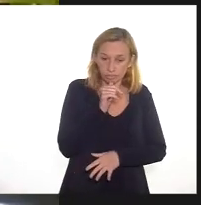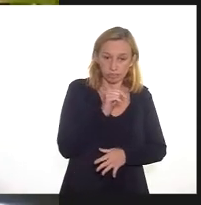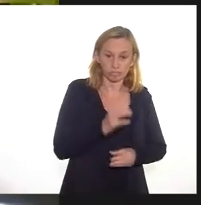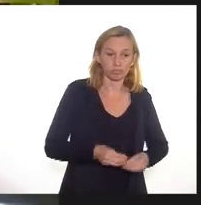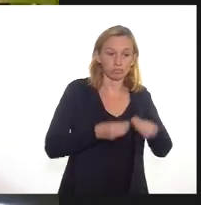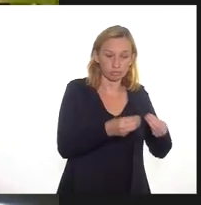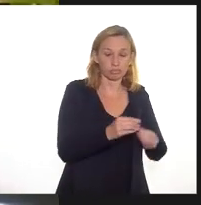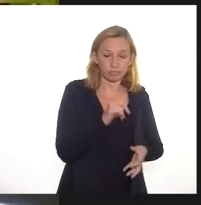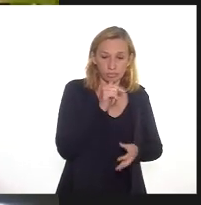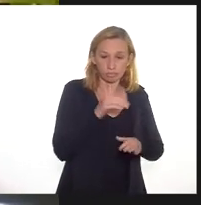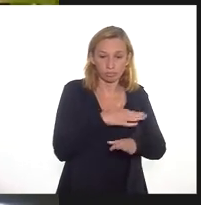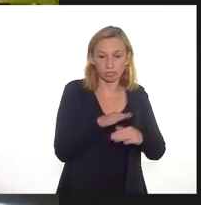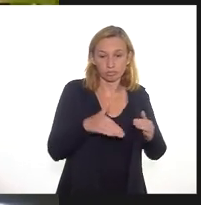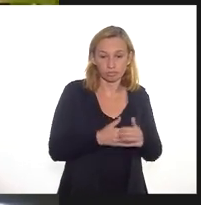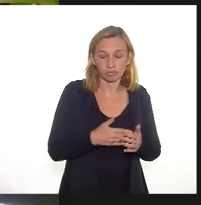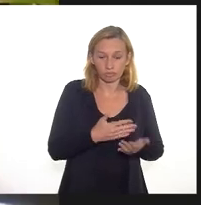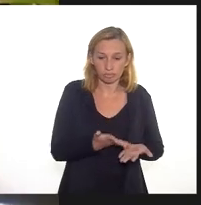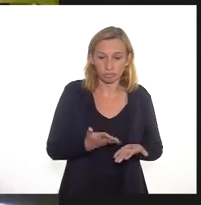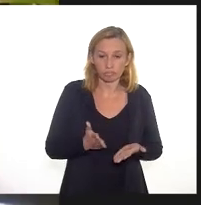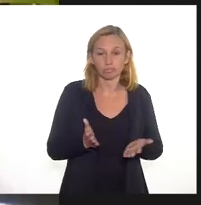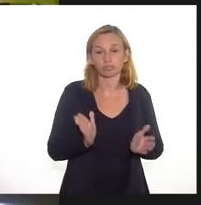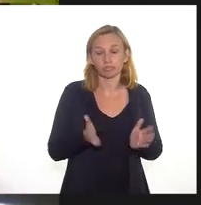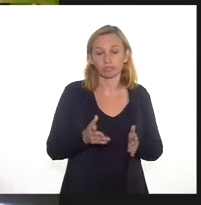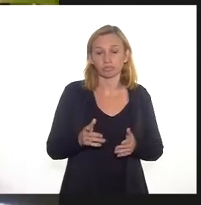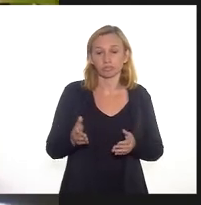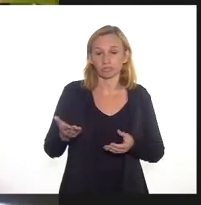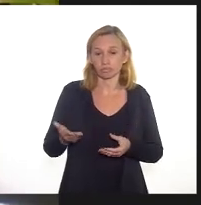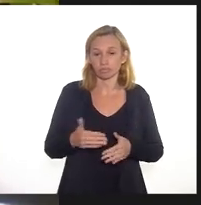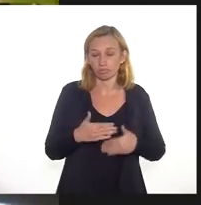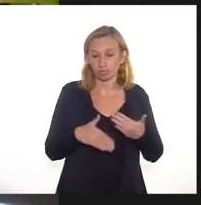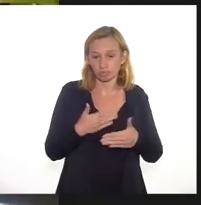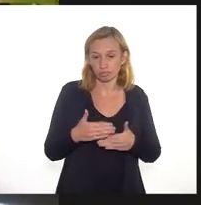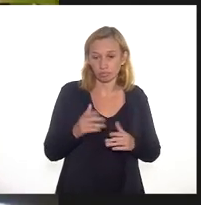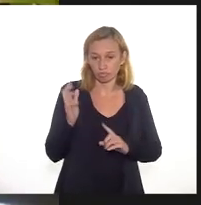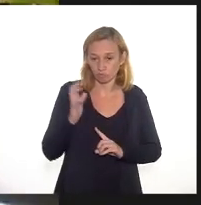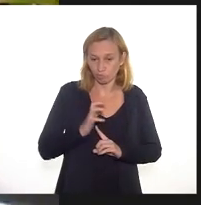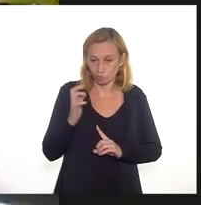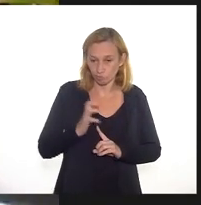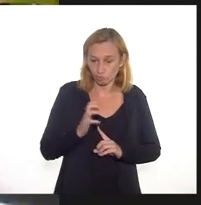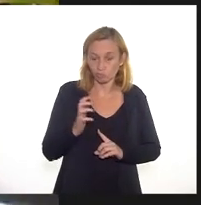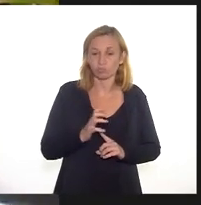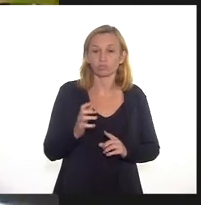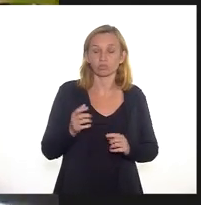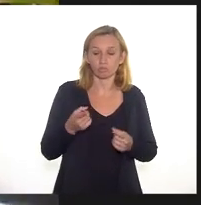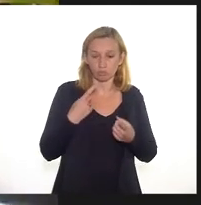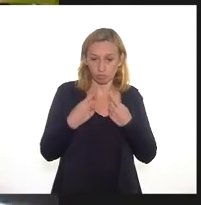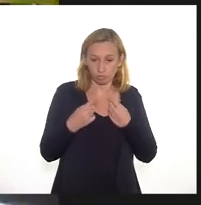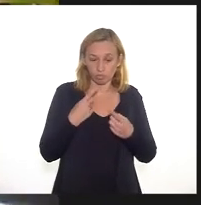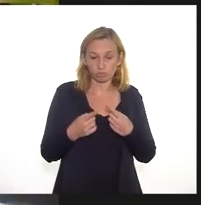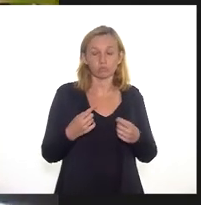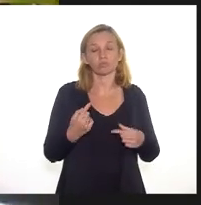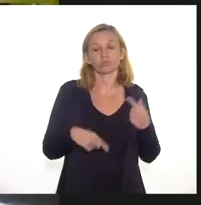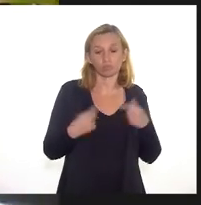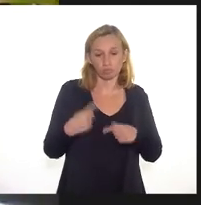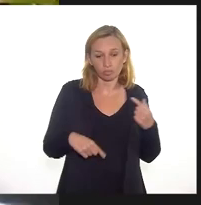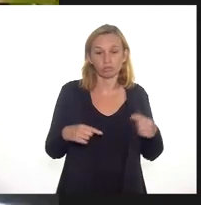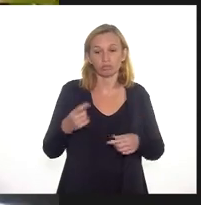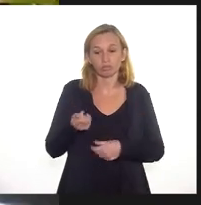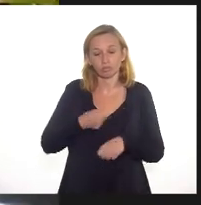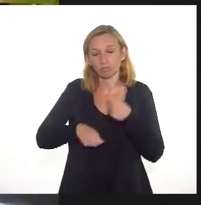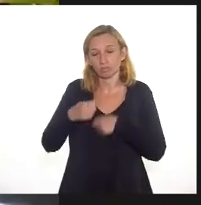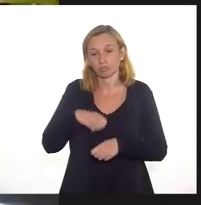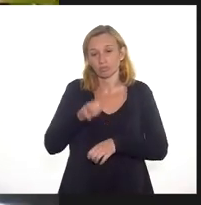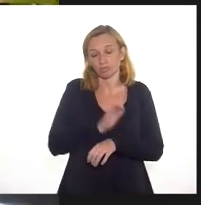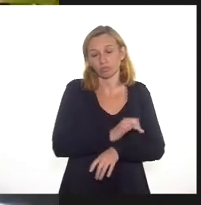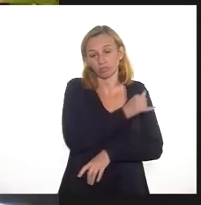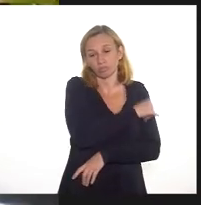para todos. Então, a gente passou aqui por um processo de chantagem política e econômica no estado do Rio de Janeiro